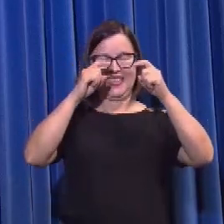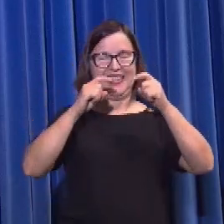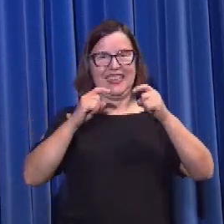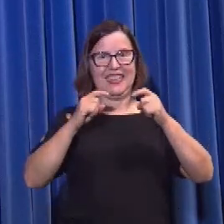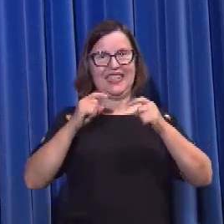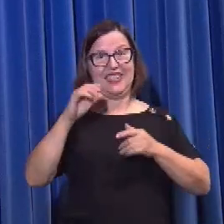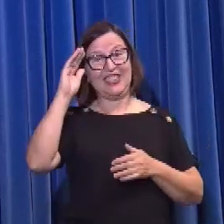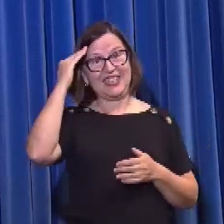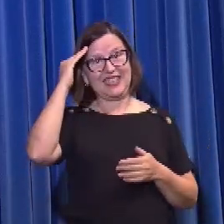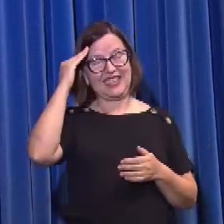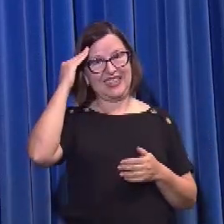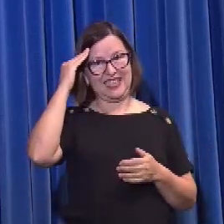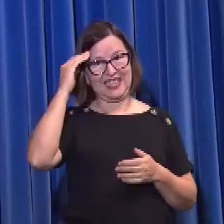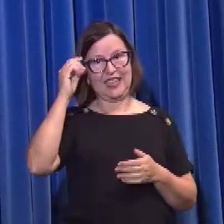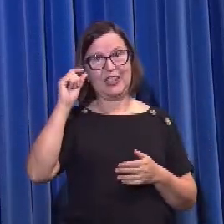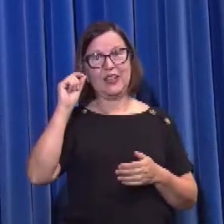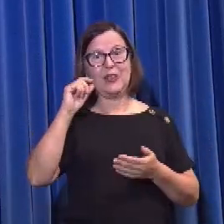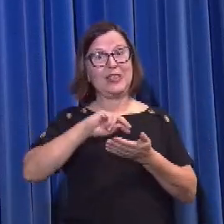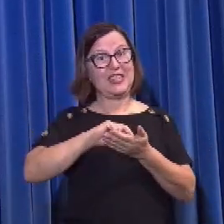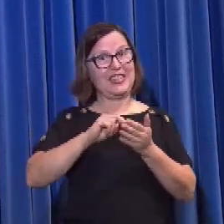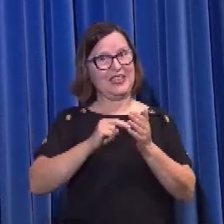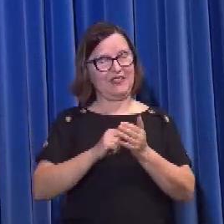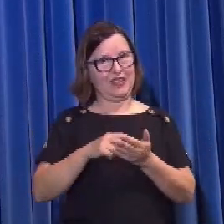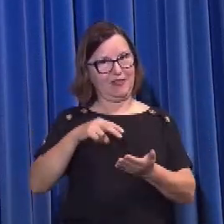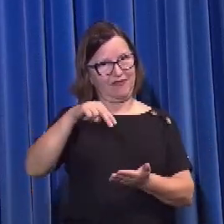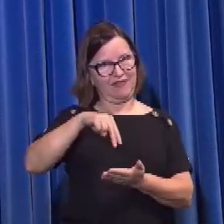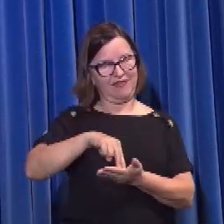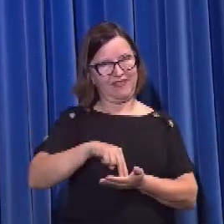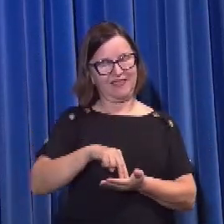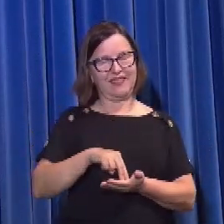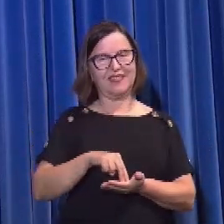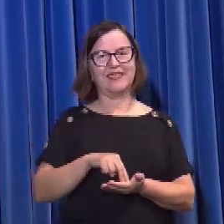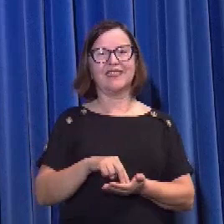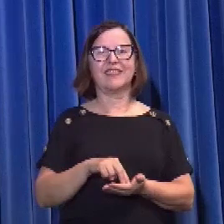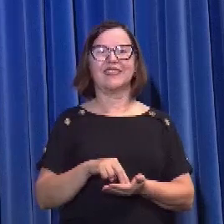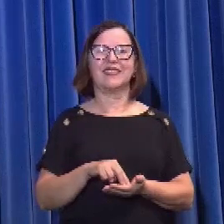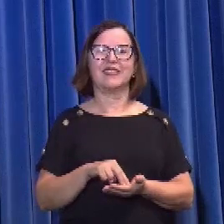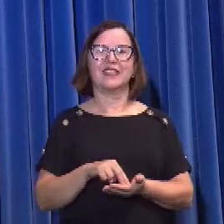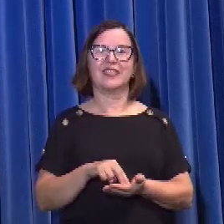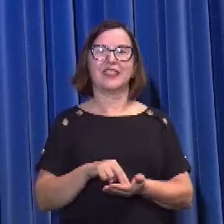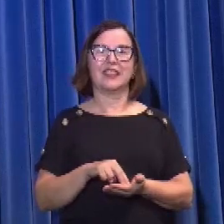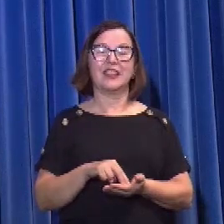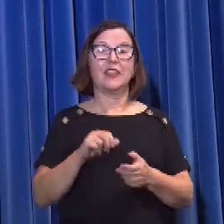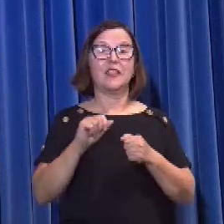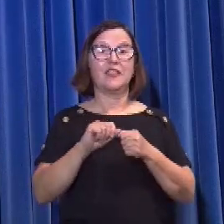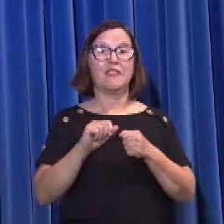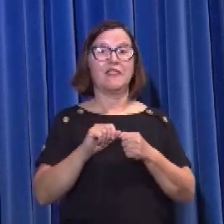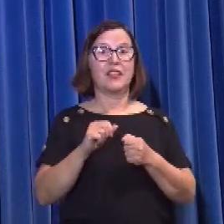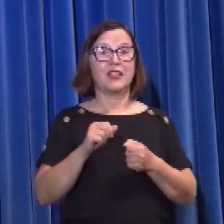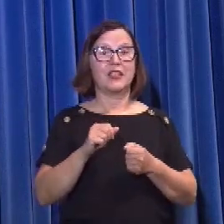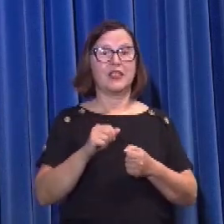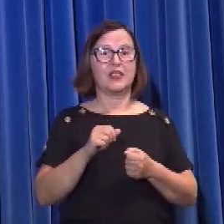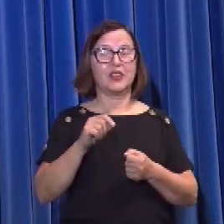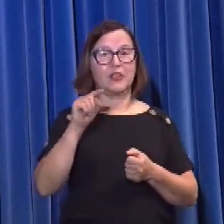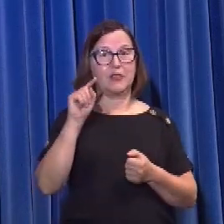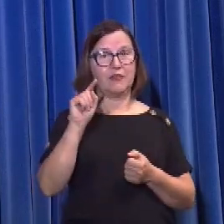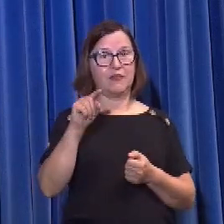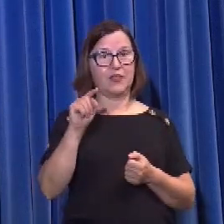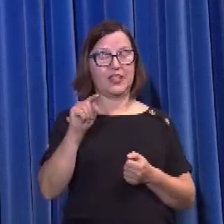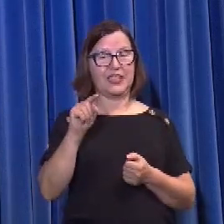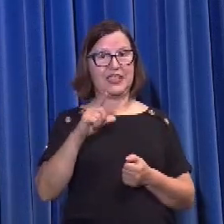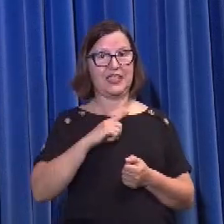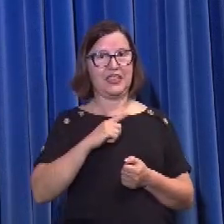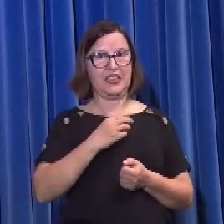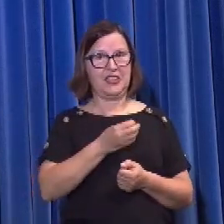significa perseverança, o que significa você perseverar, é que leva você a uma vida de muita